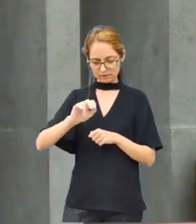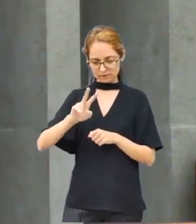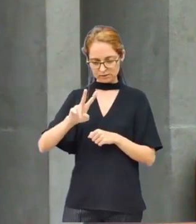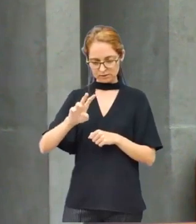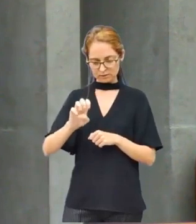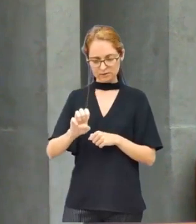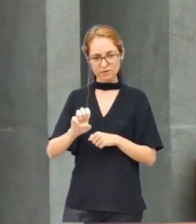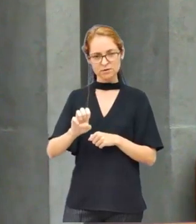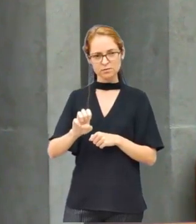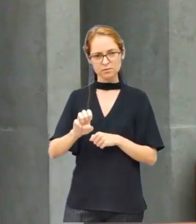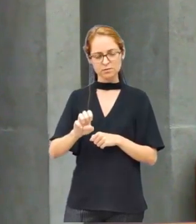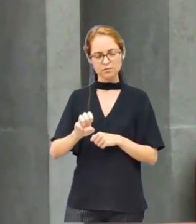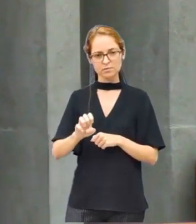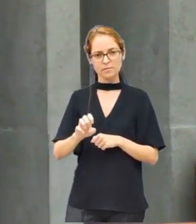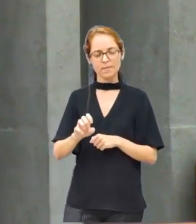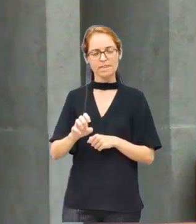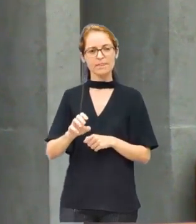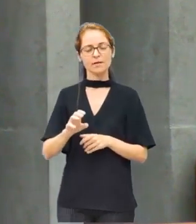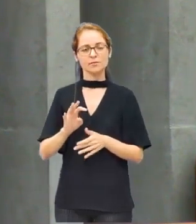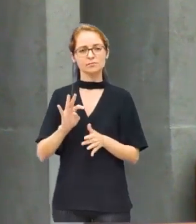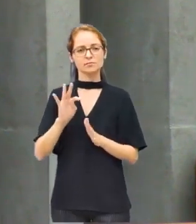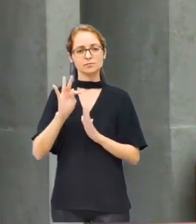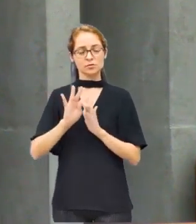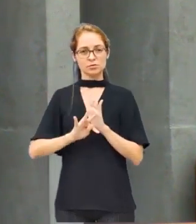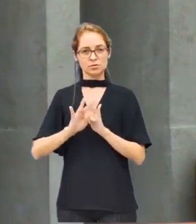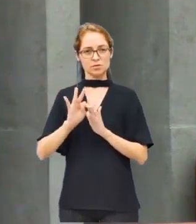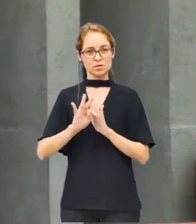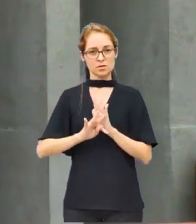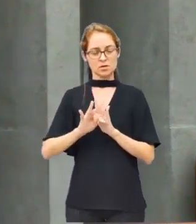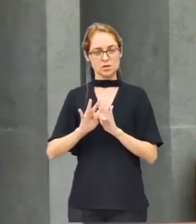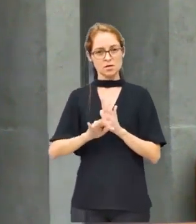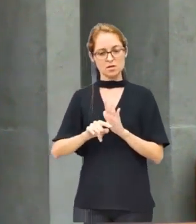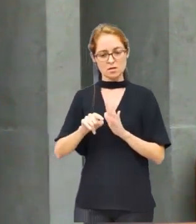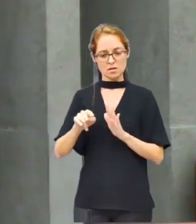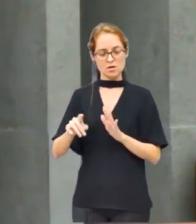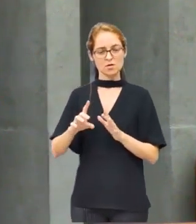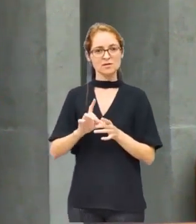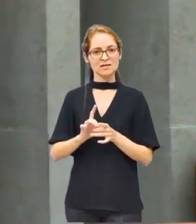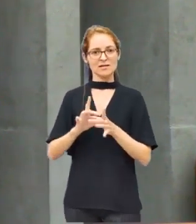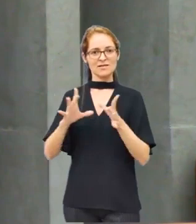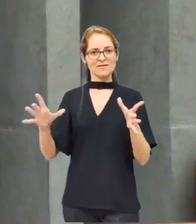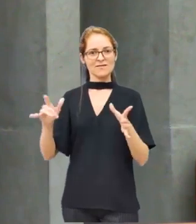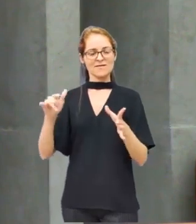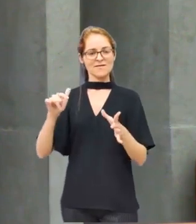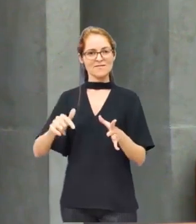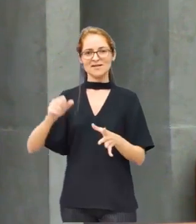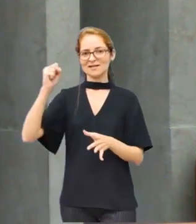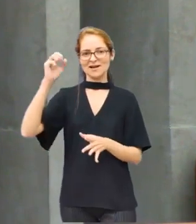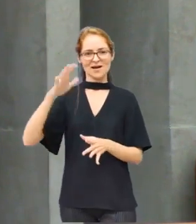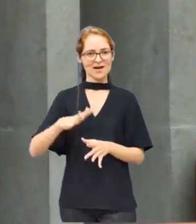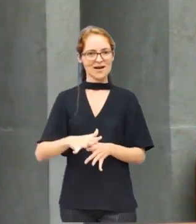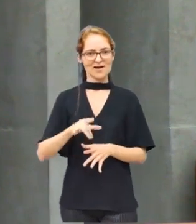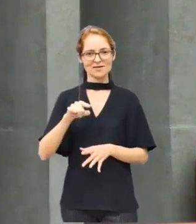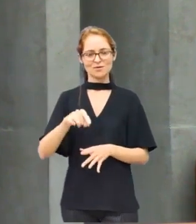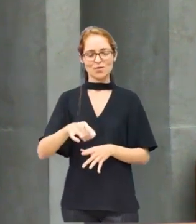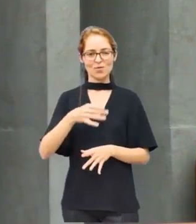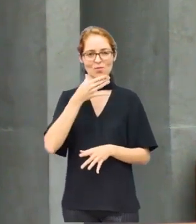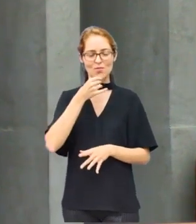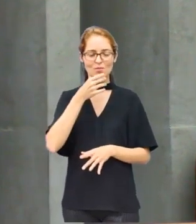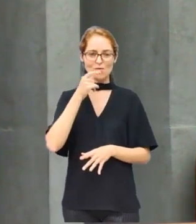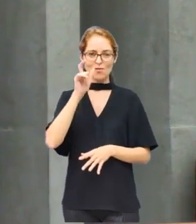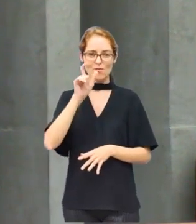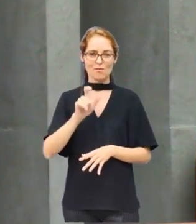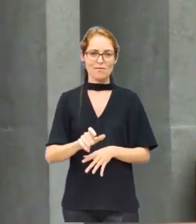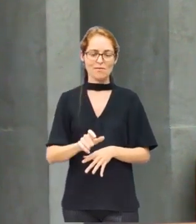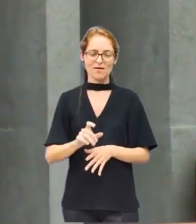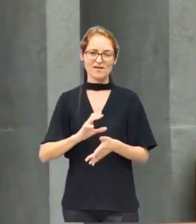Lançado ao mar, o texto termina esse capítulo dizendo que Deus provê o livramento, graça superabundante sobre esse homem. Interessante que o